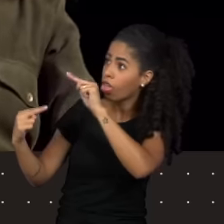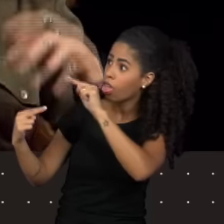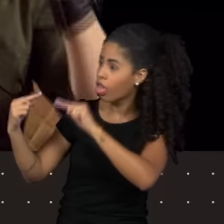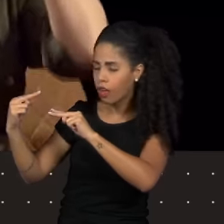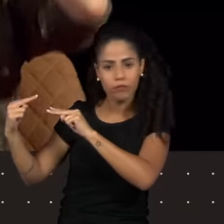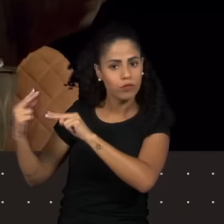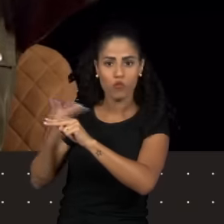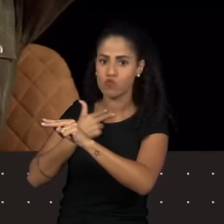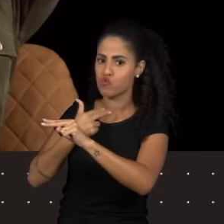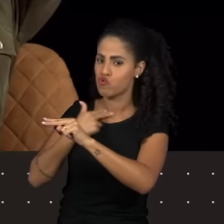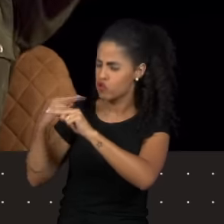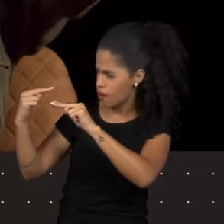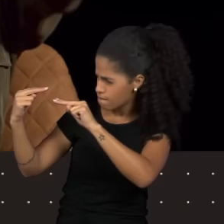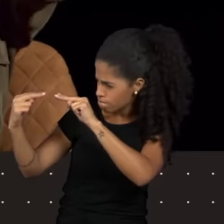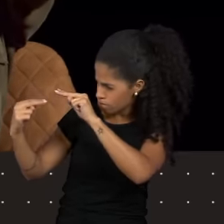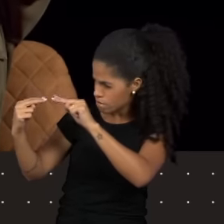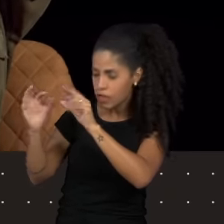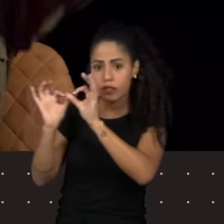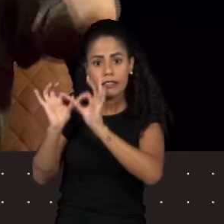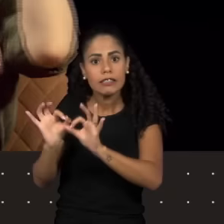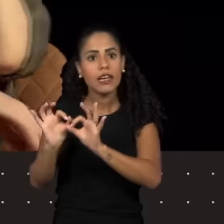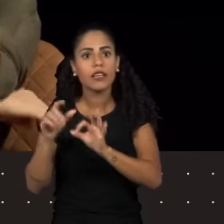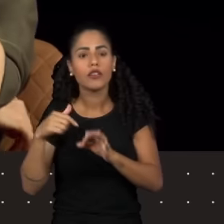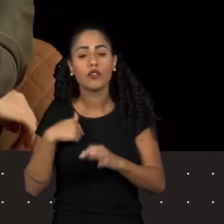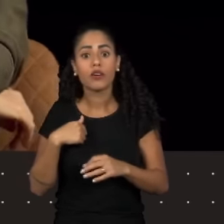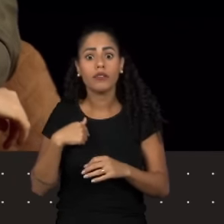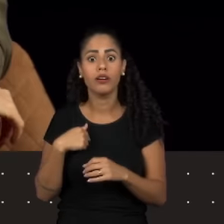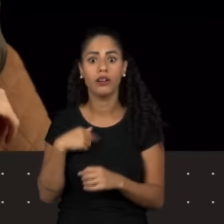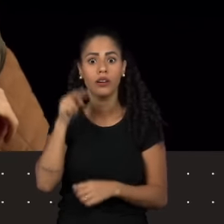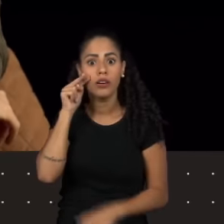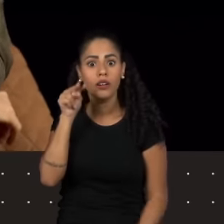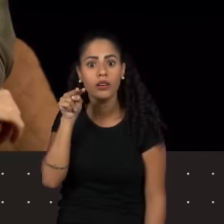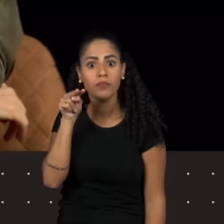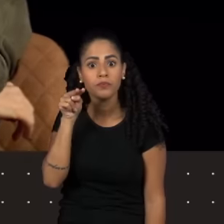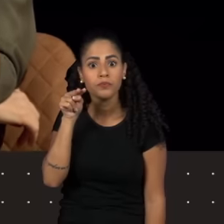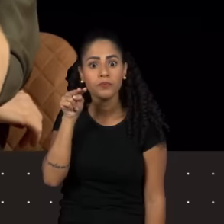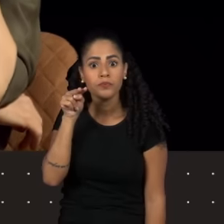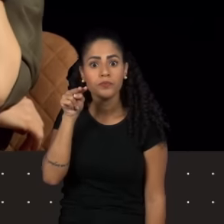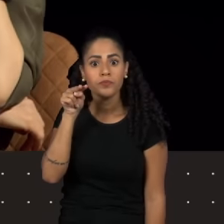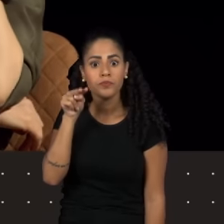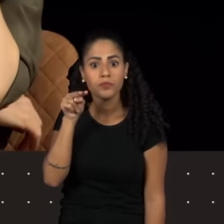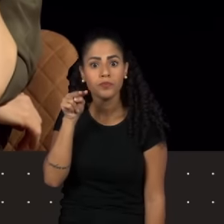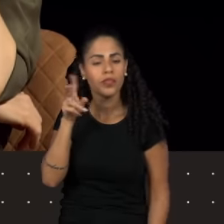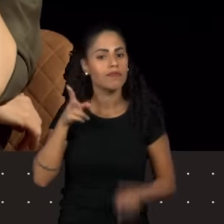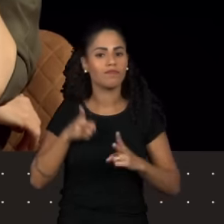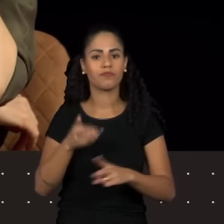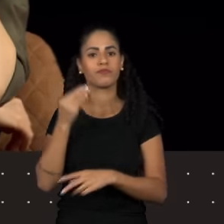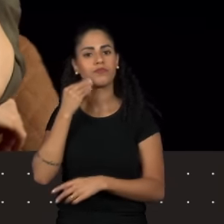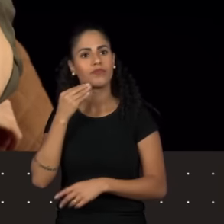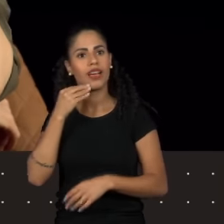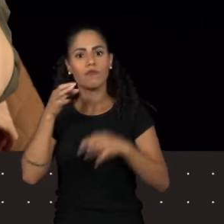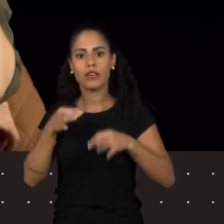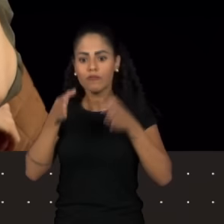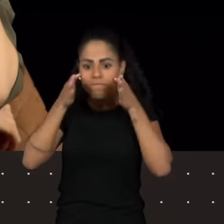para dar uma vistoriada, assim, né? Então a gente ficava mantendo o olhar, assim, sabe,